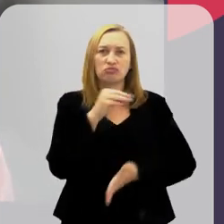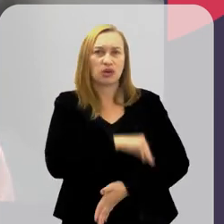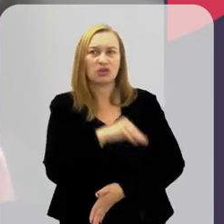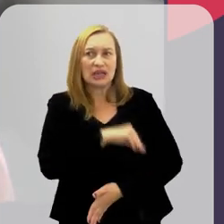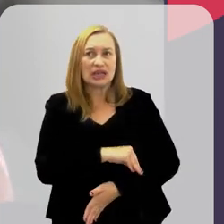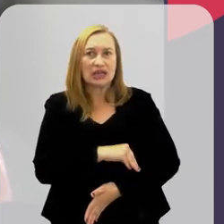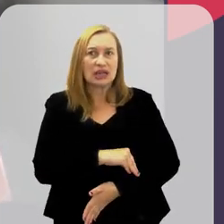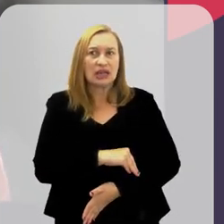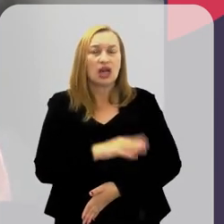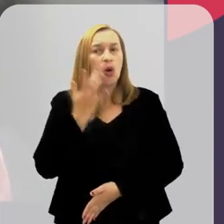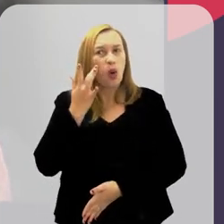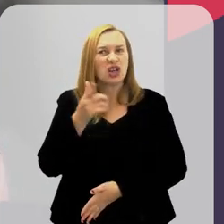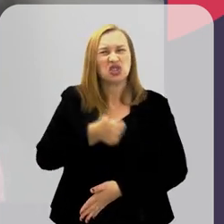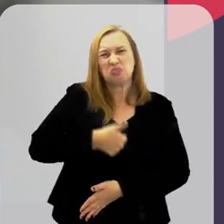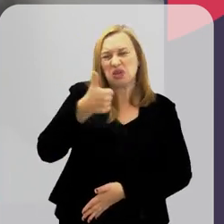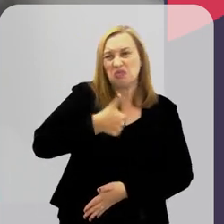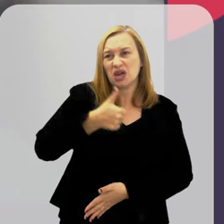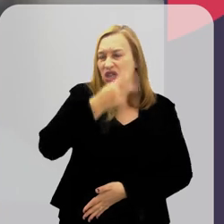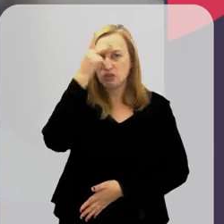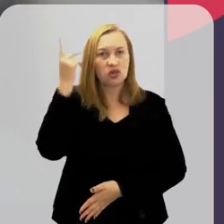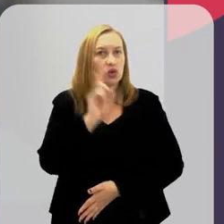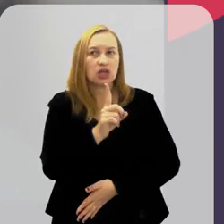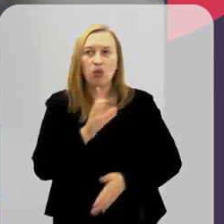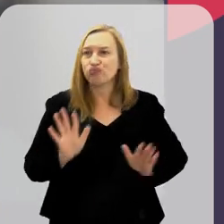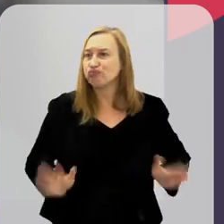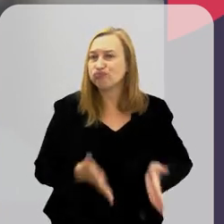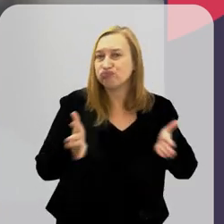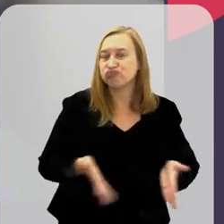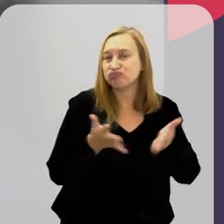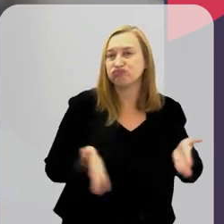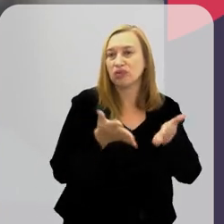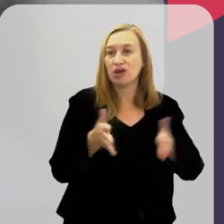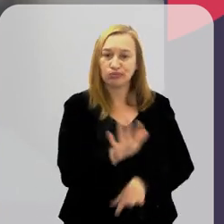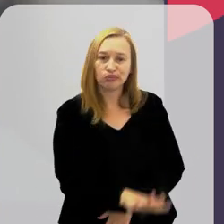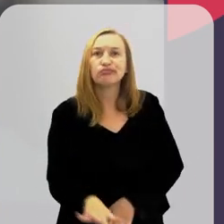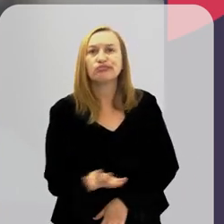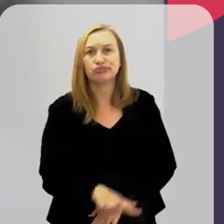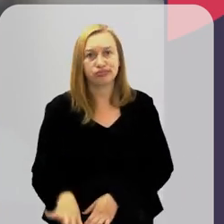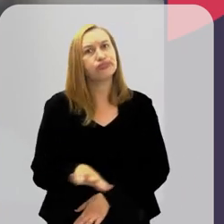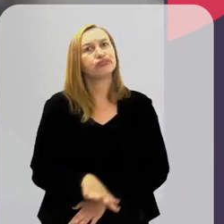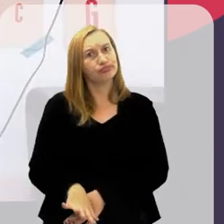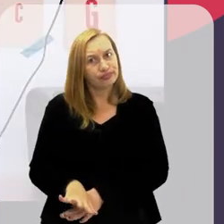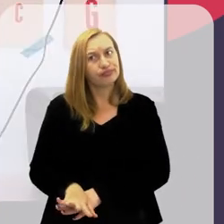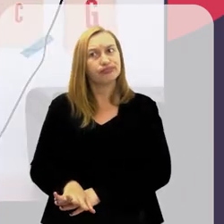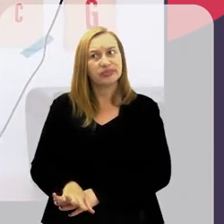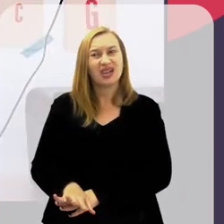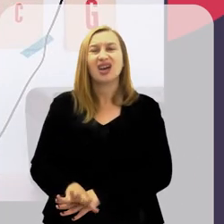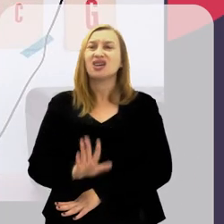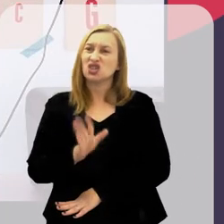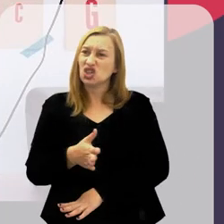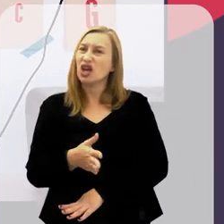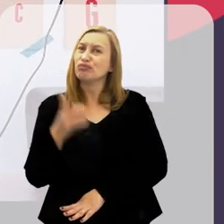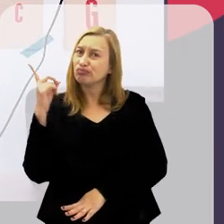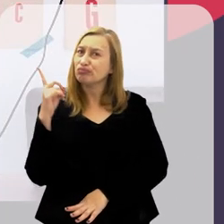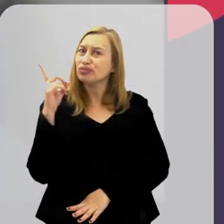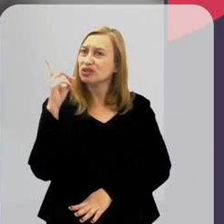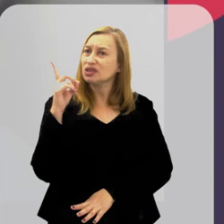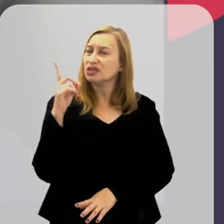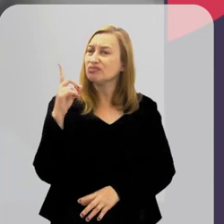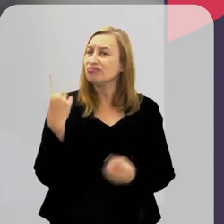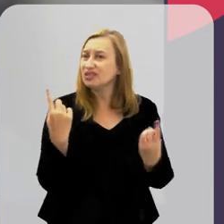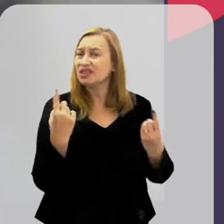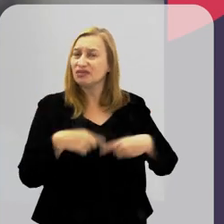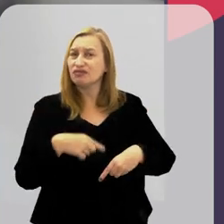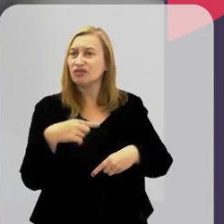encorajadas à matemática, eu acho que é porque, primeiro, as pessoas não são tão encorajadas à docência, né? Então, já